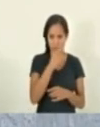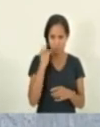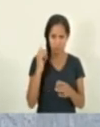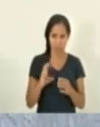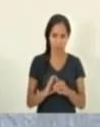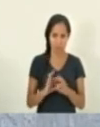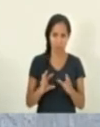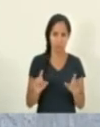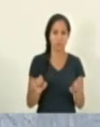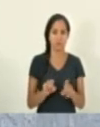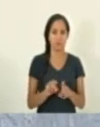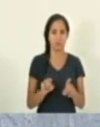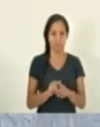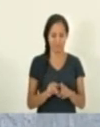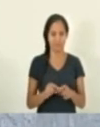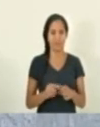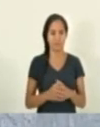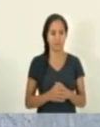topou. Ei.